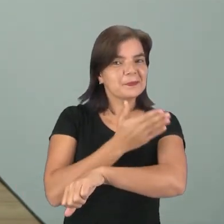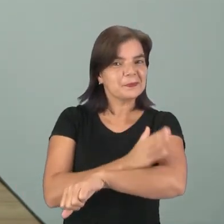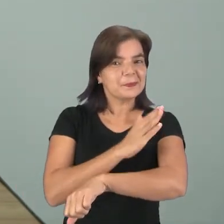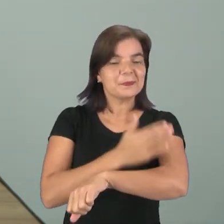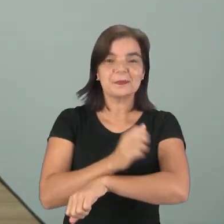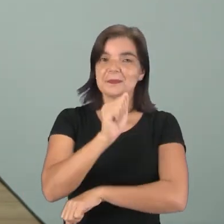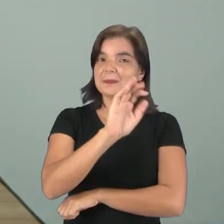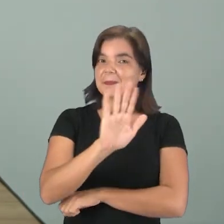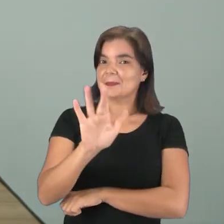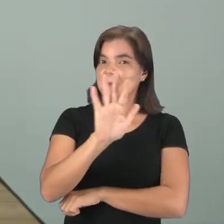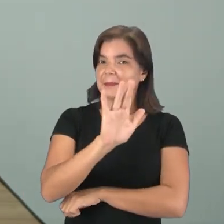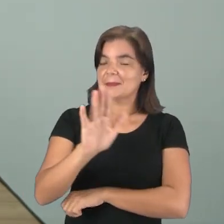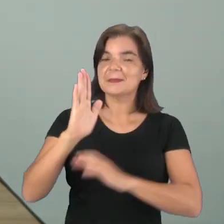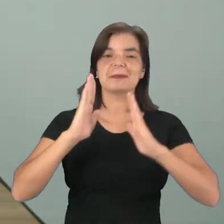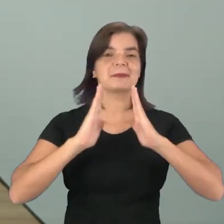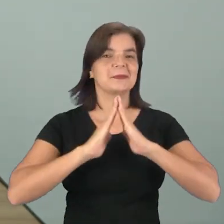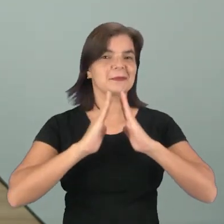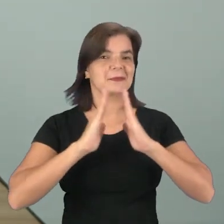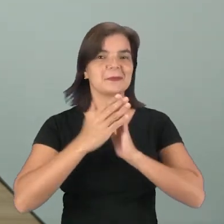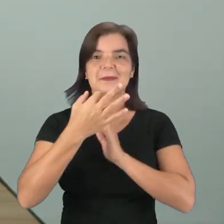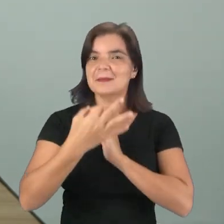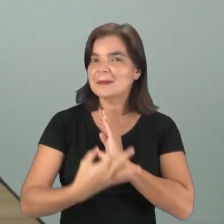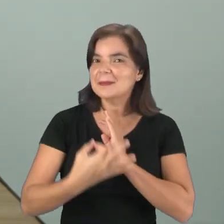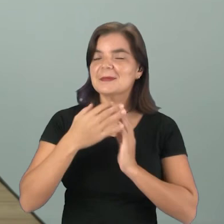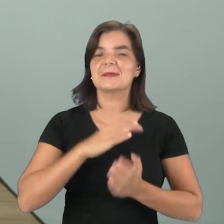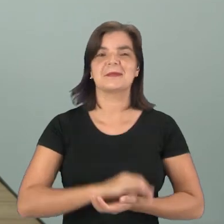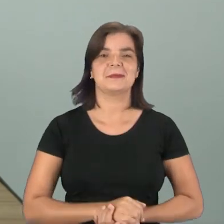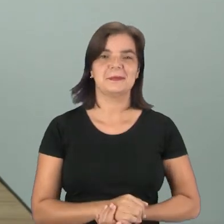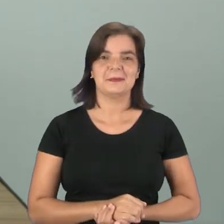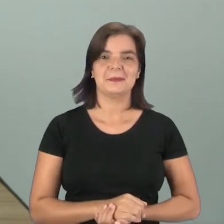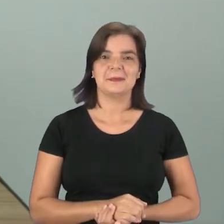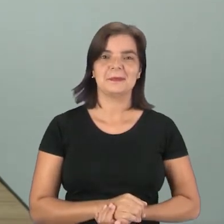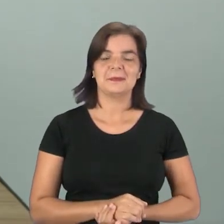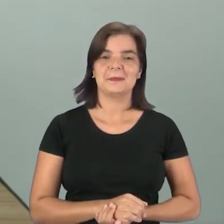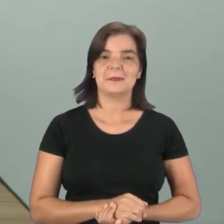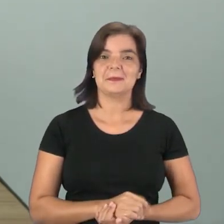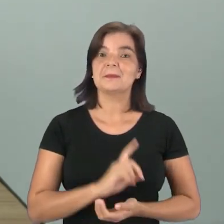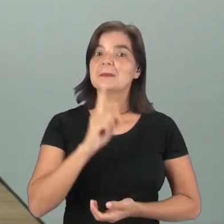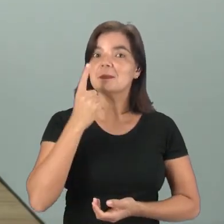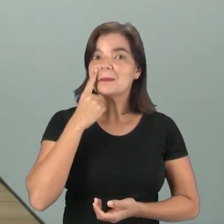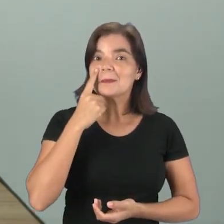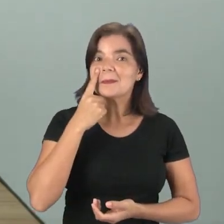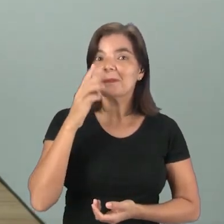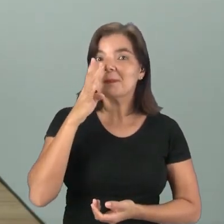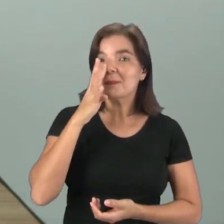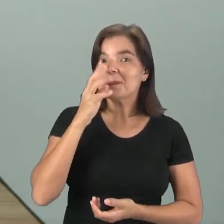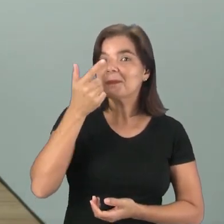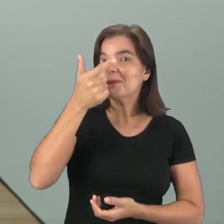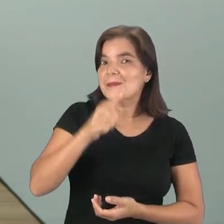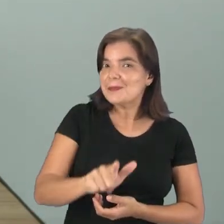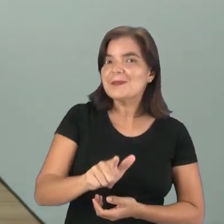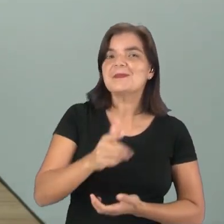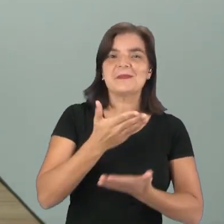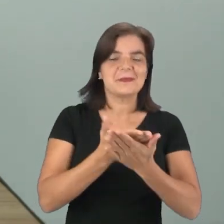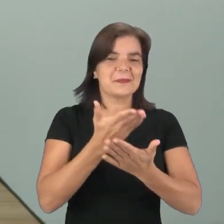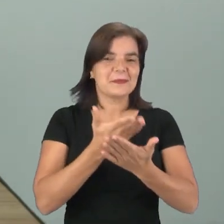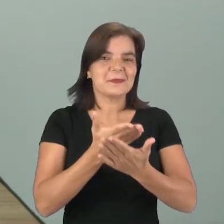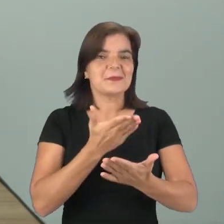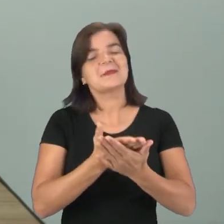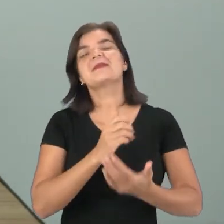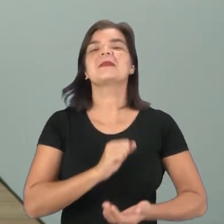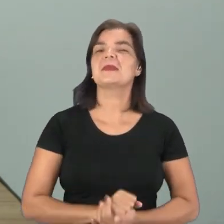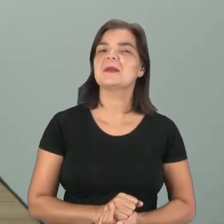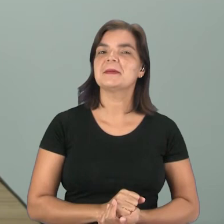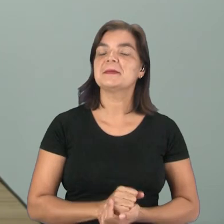o alfabeto em casa certo e ir para você assistir esta e